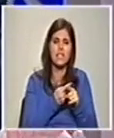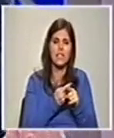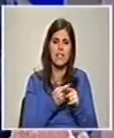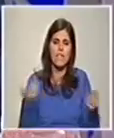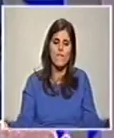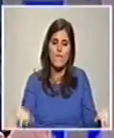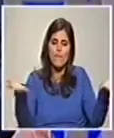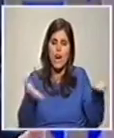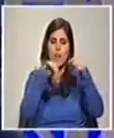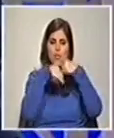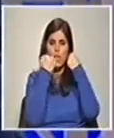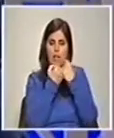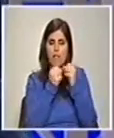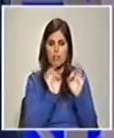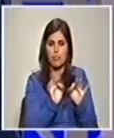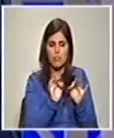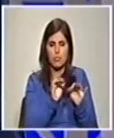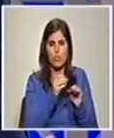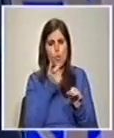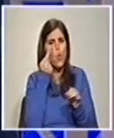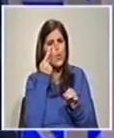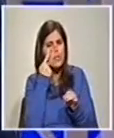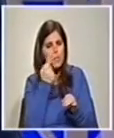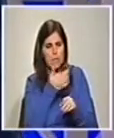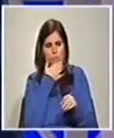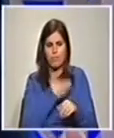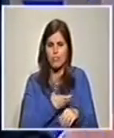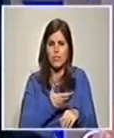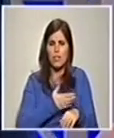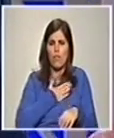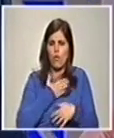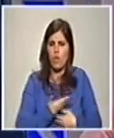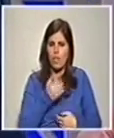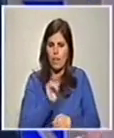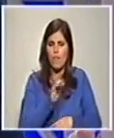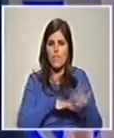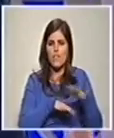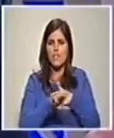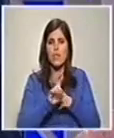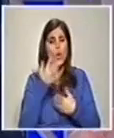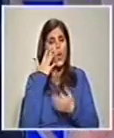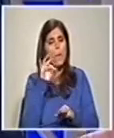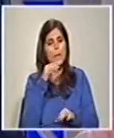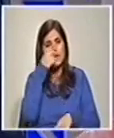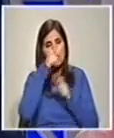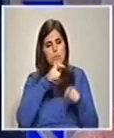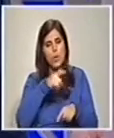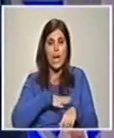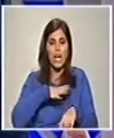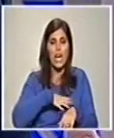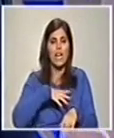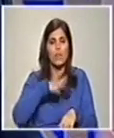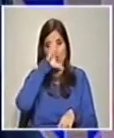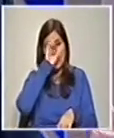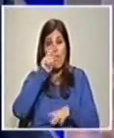própria sociedade e os seus saberes, as suas vontades, para realizar aquilo que tradicionalmente as pessoas exigem que seja o Estado a fazer. Uhum.